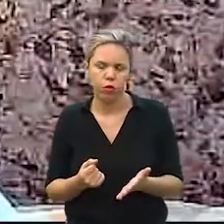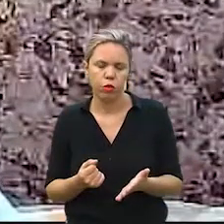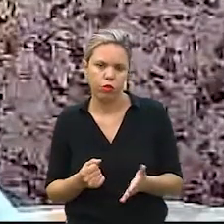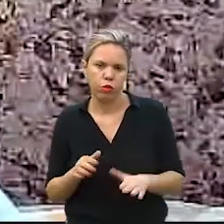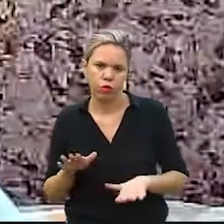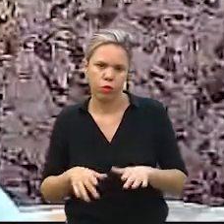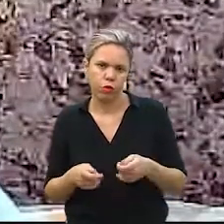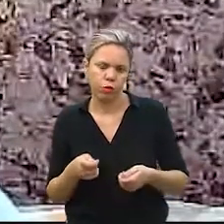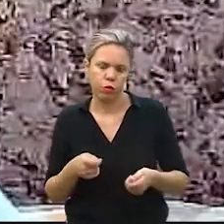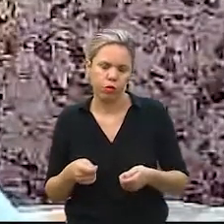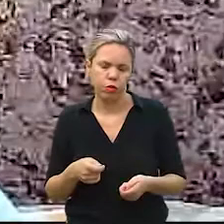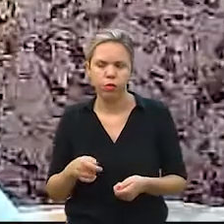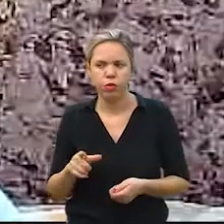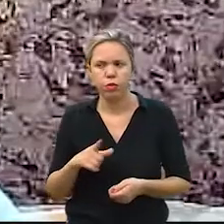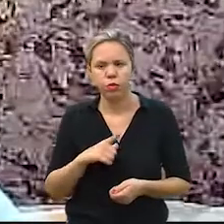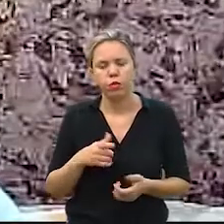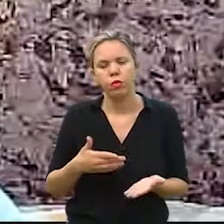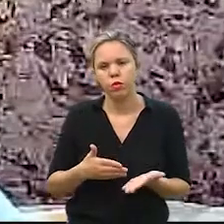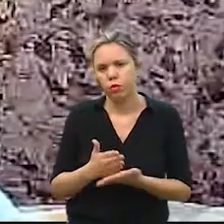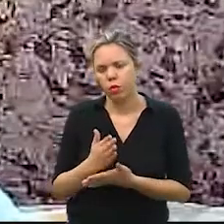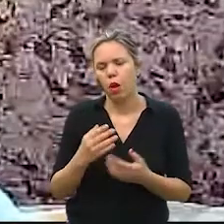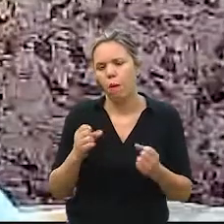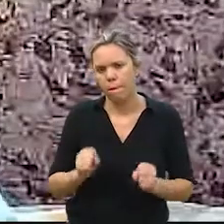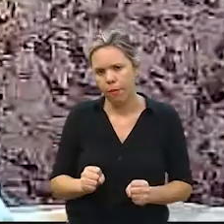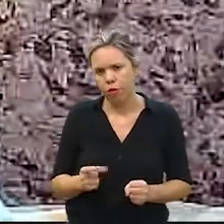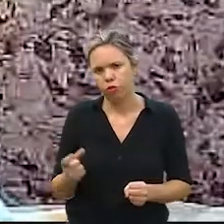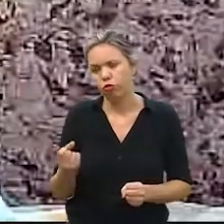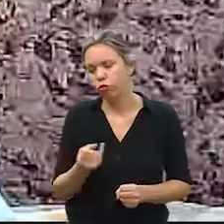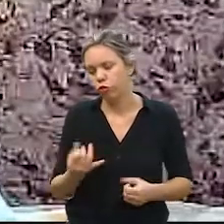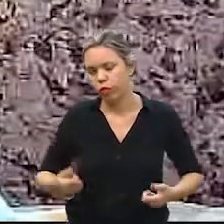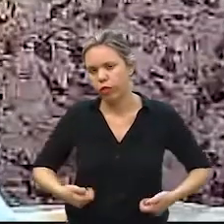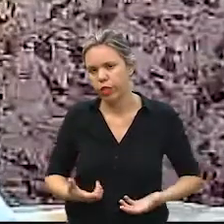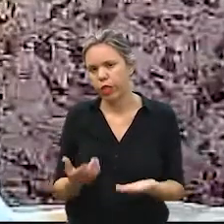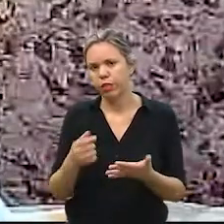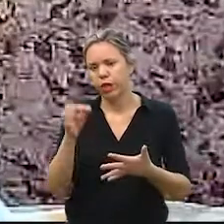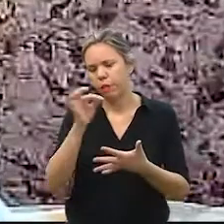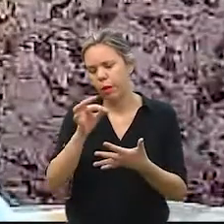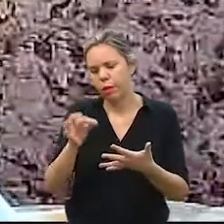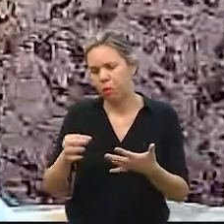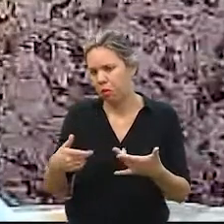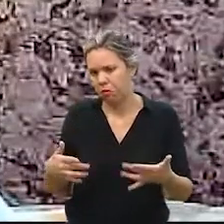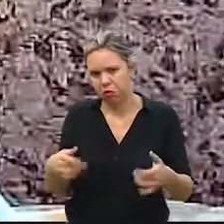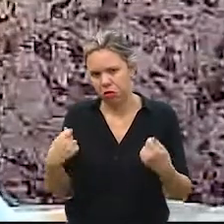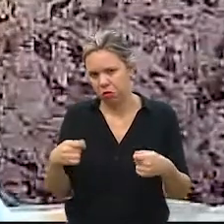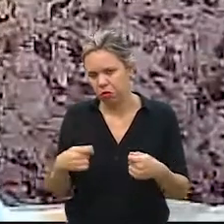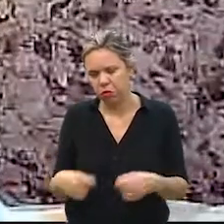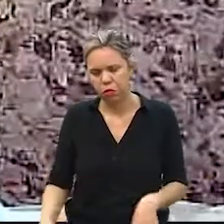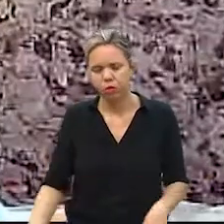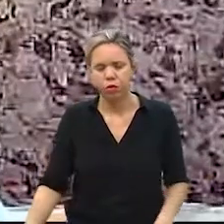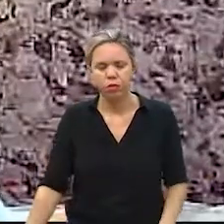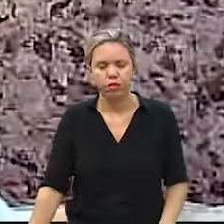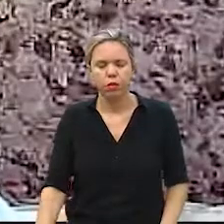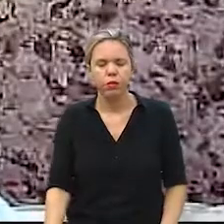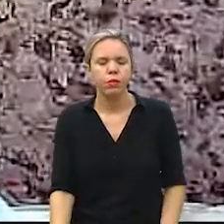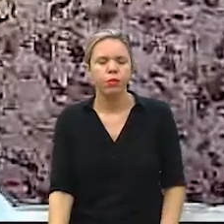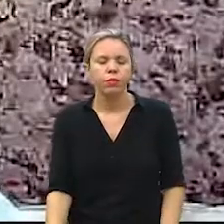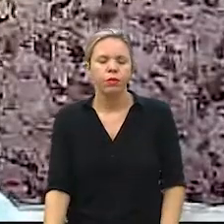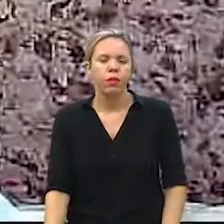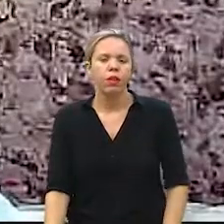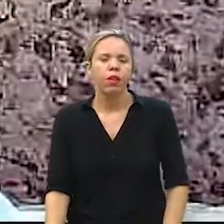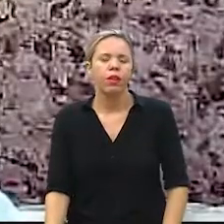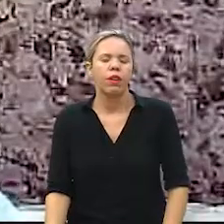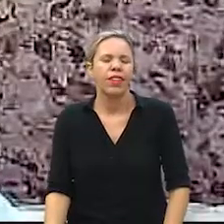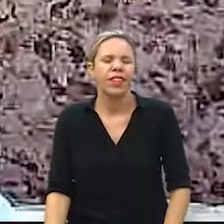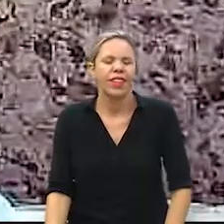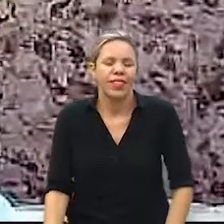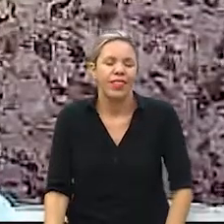X. E você está autorizado a gastar esse X em A, B, C, D, nos diversos itens, né?